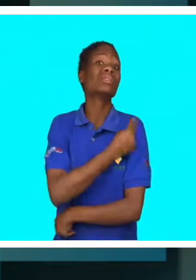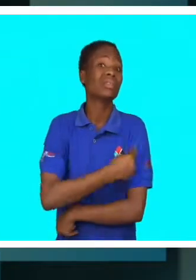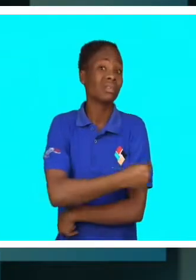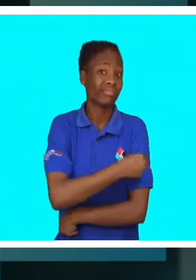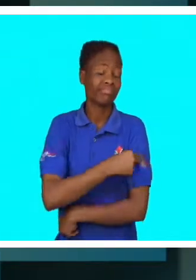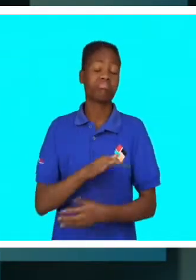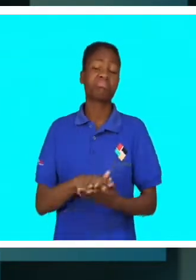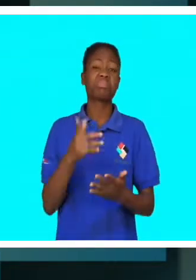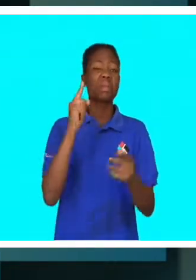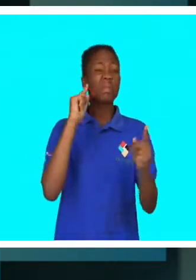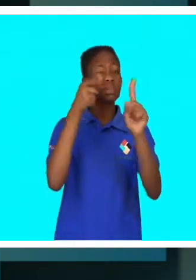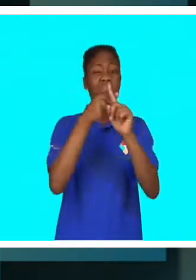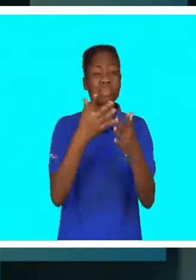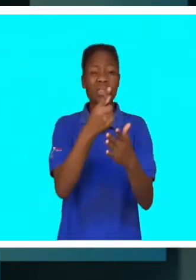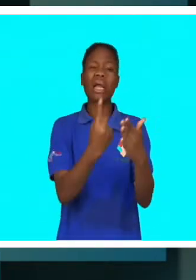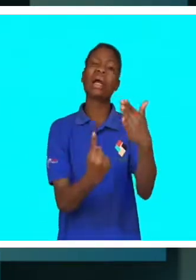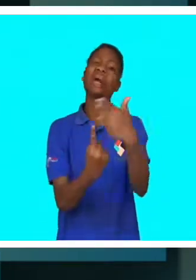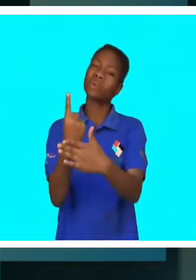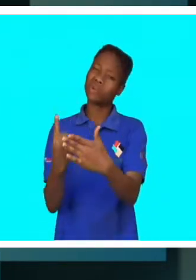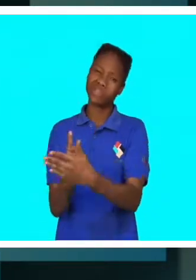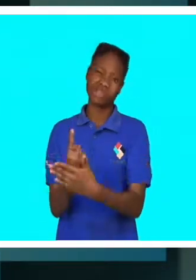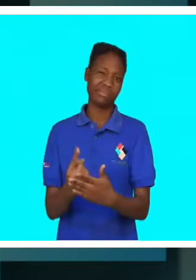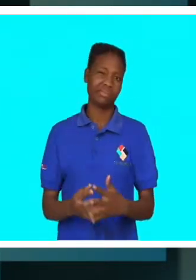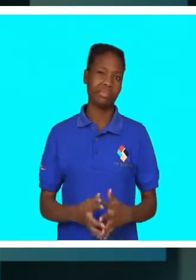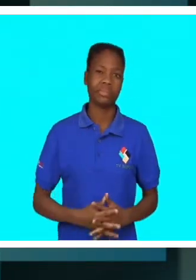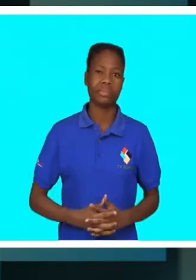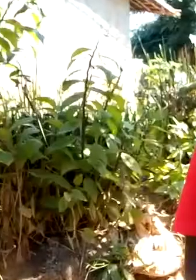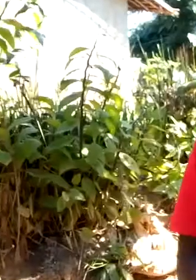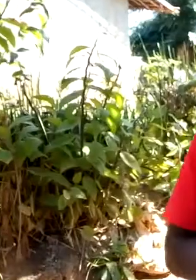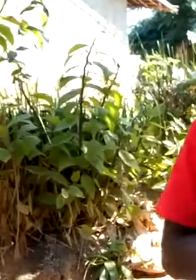ao hospital é apontada como uma das principais causas.